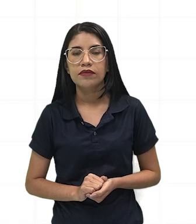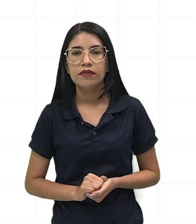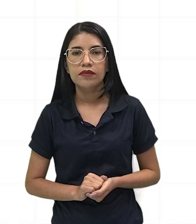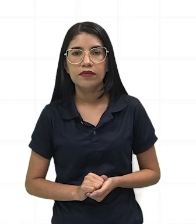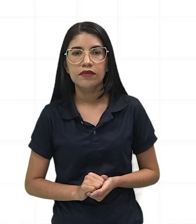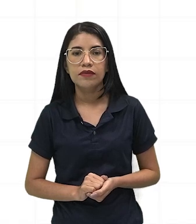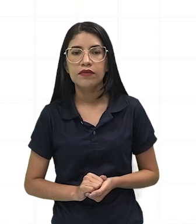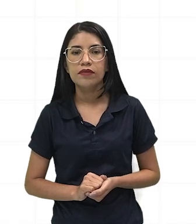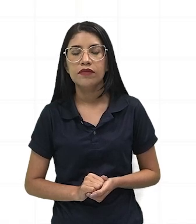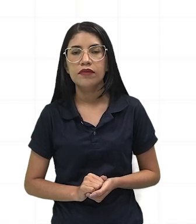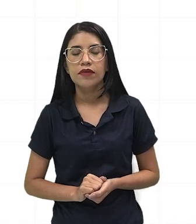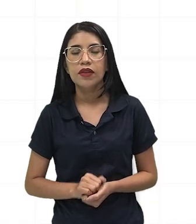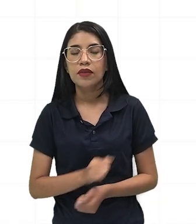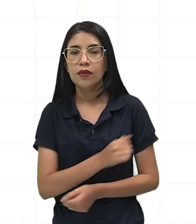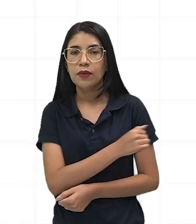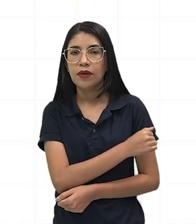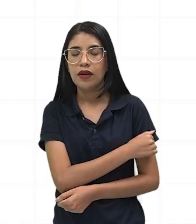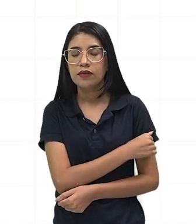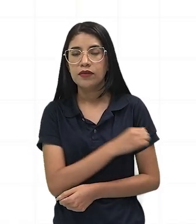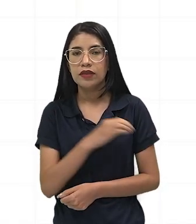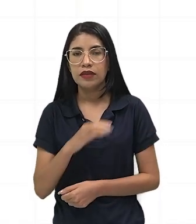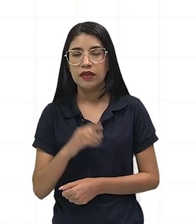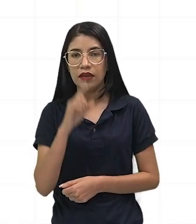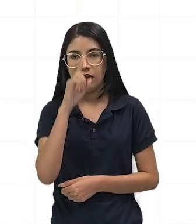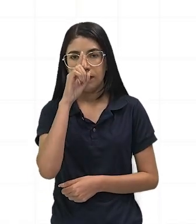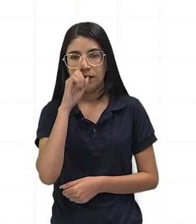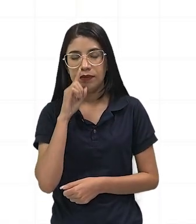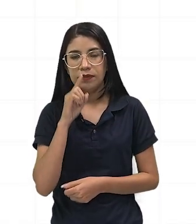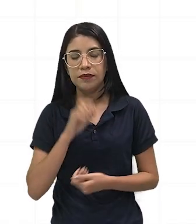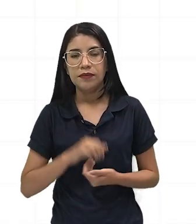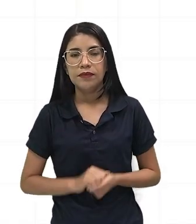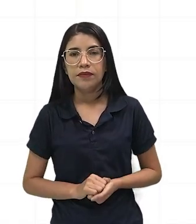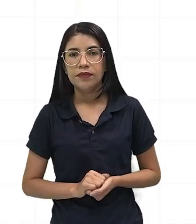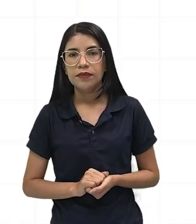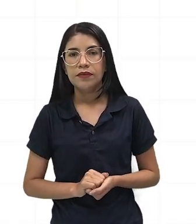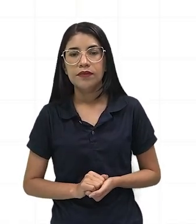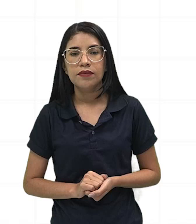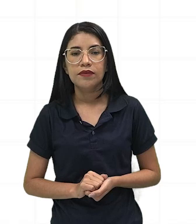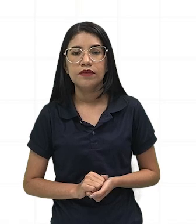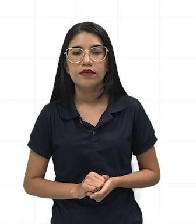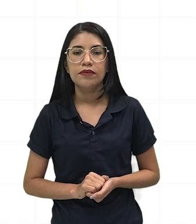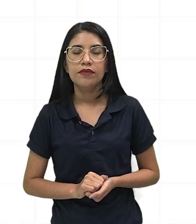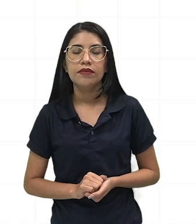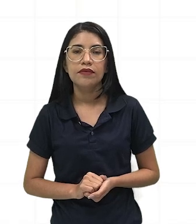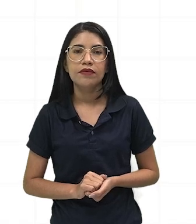ó, o aluno C.